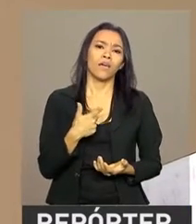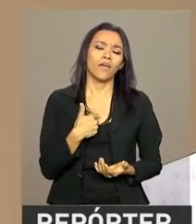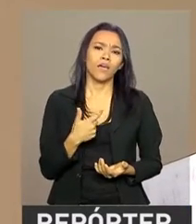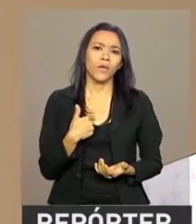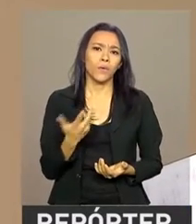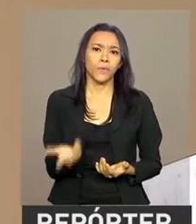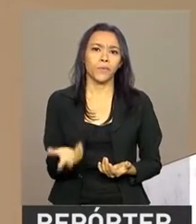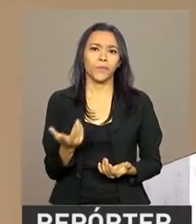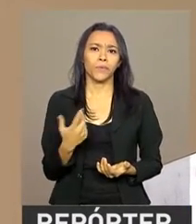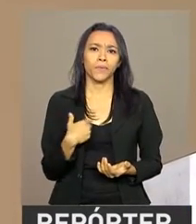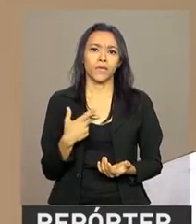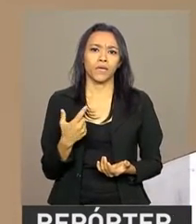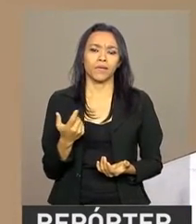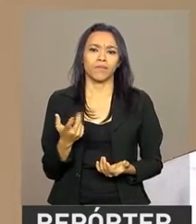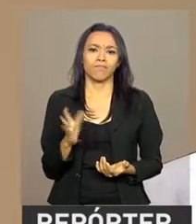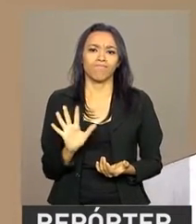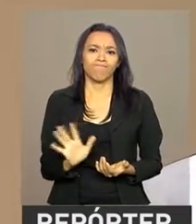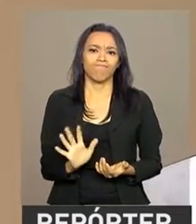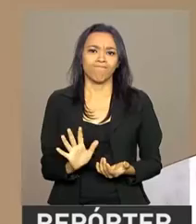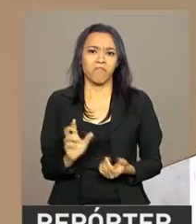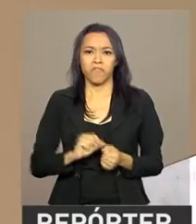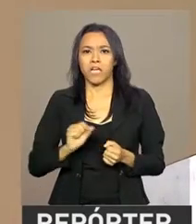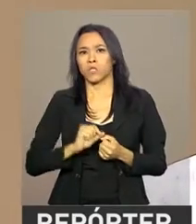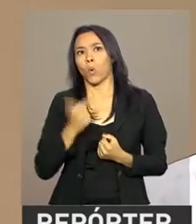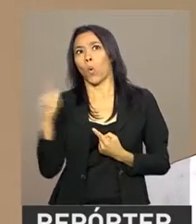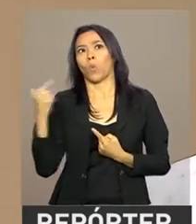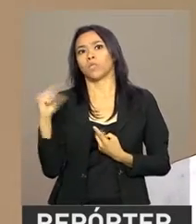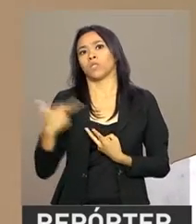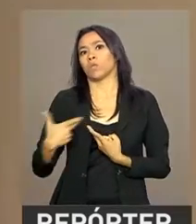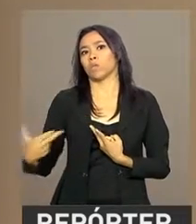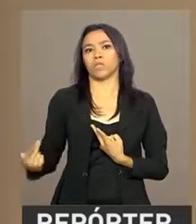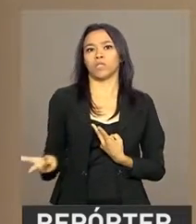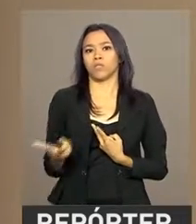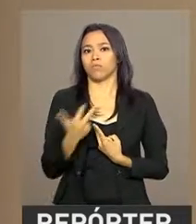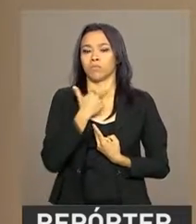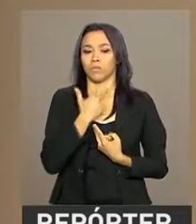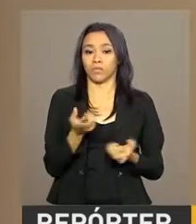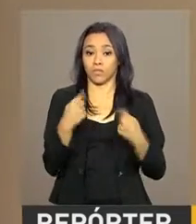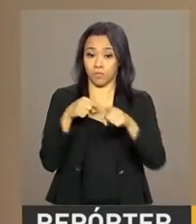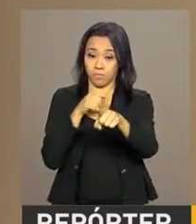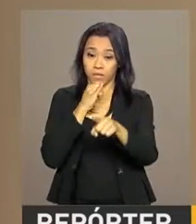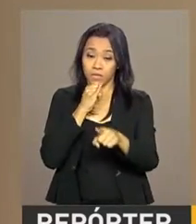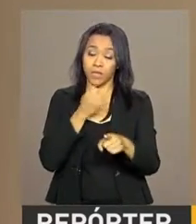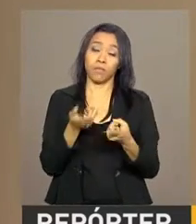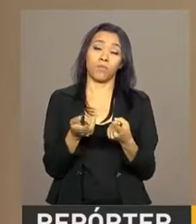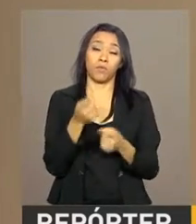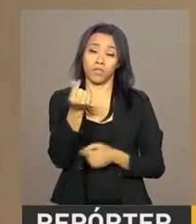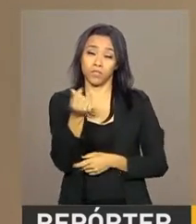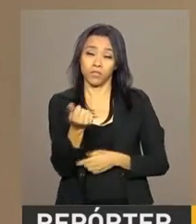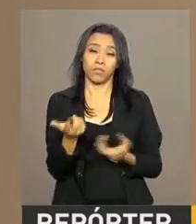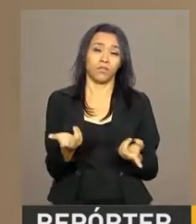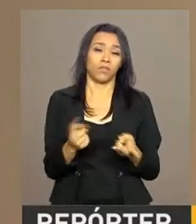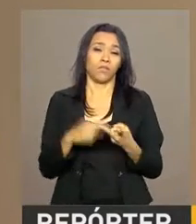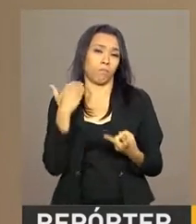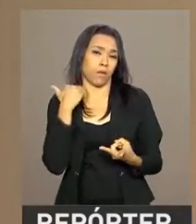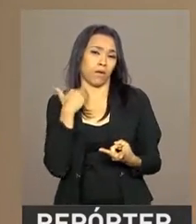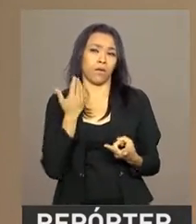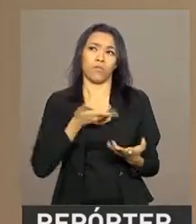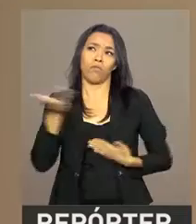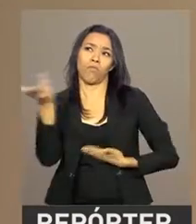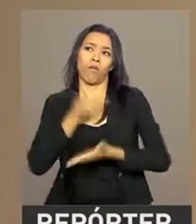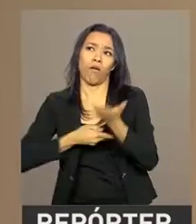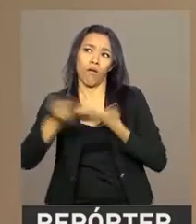nenhum tipo de proteção extra para fazer essas transações. Dados financeiros, transações bancárias, né? Eu